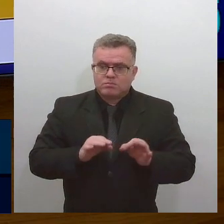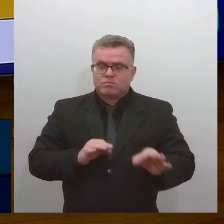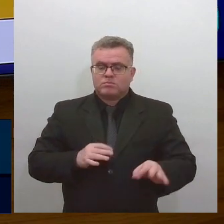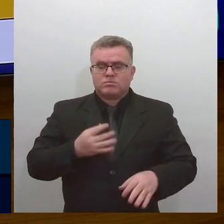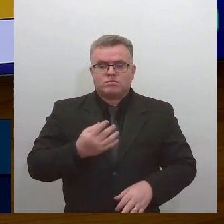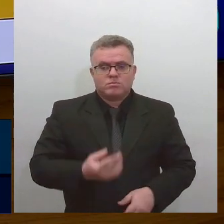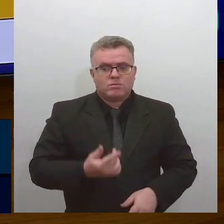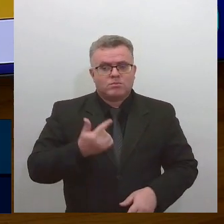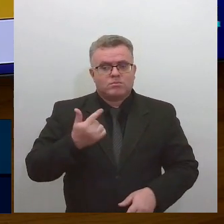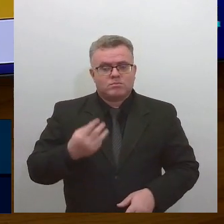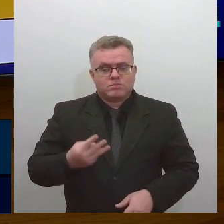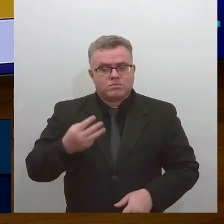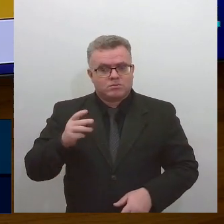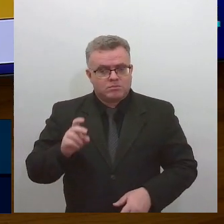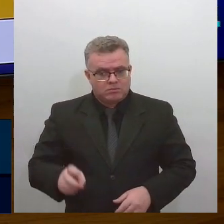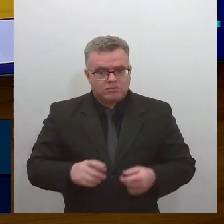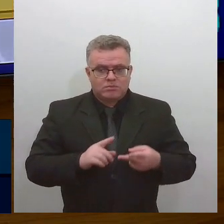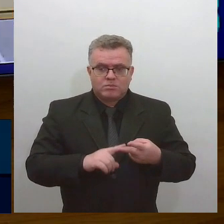na